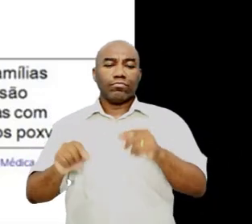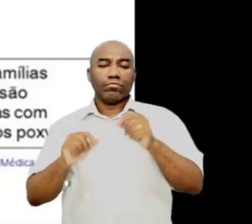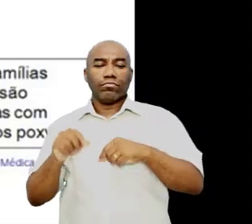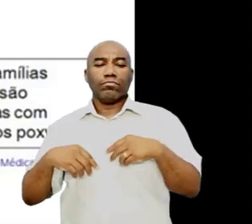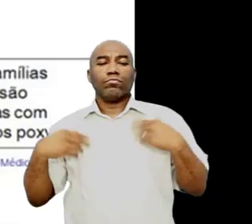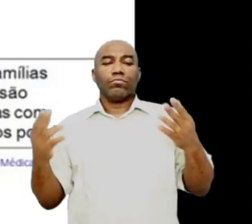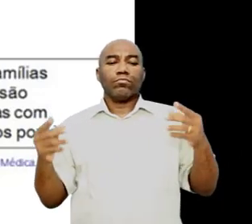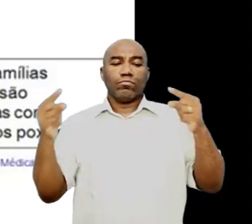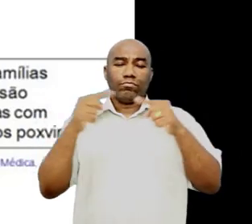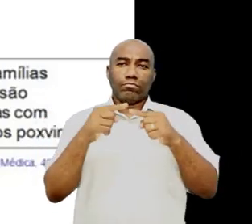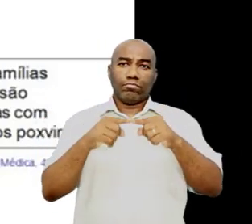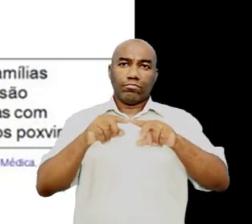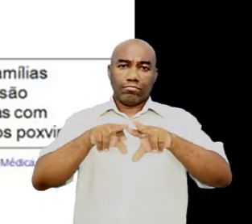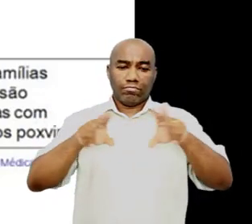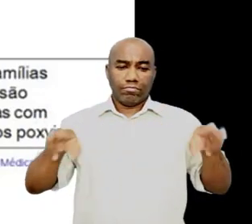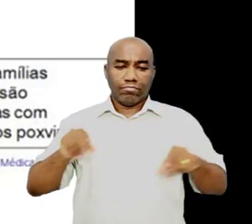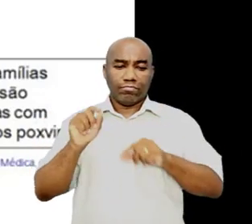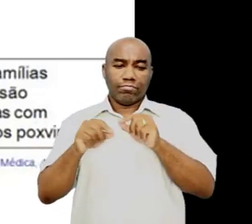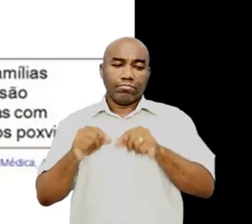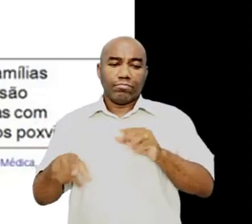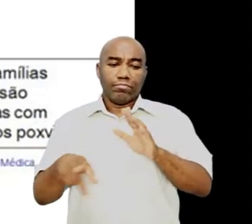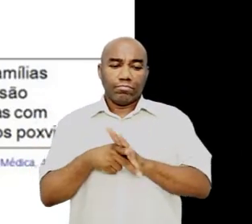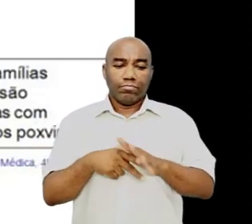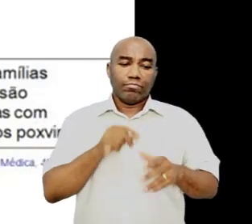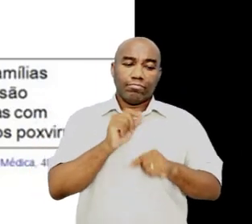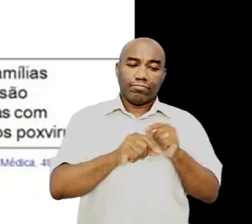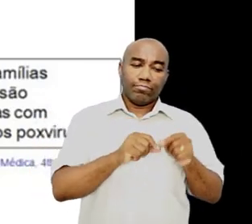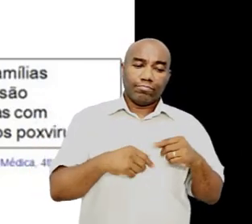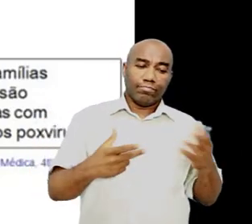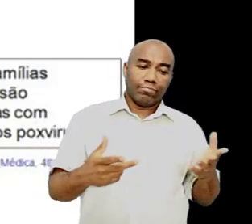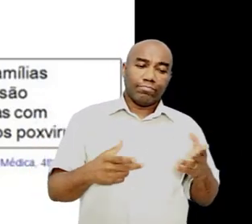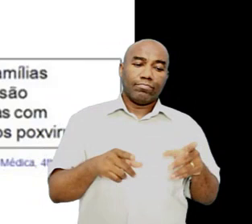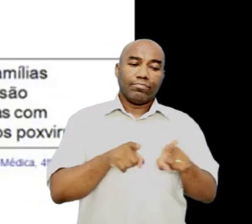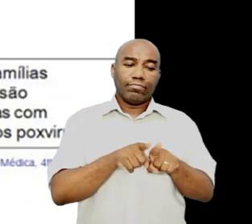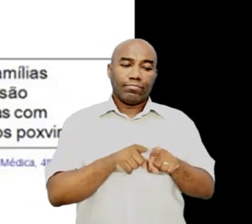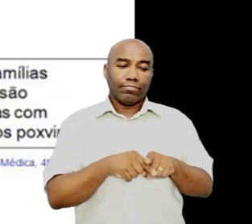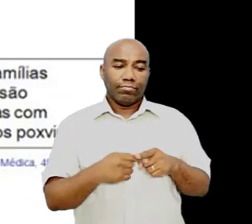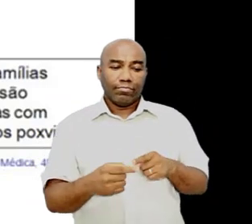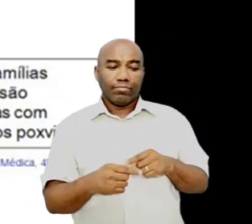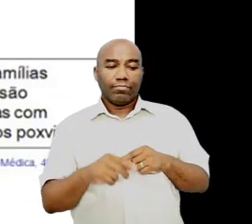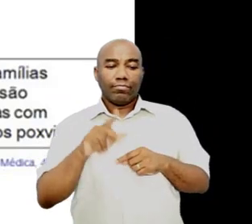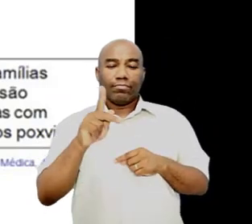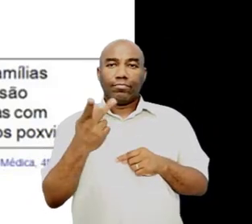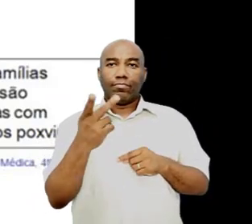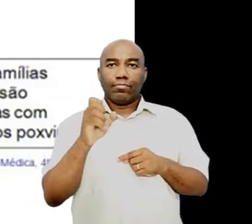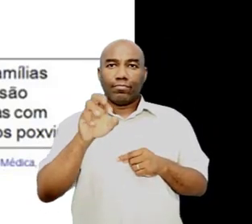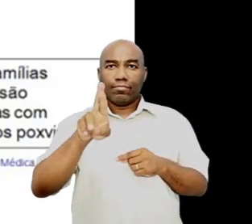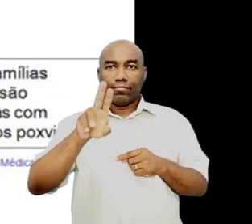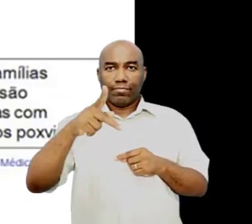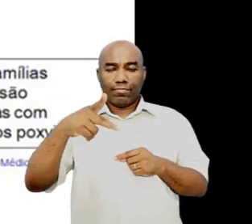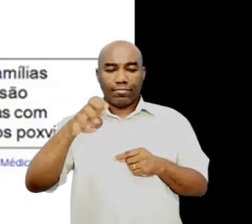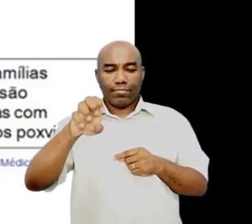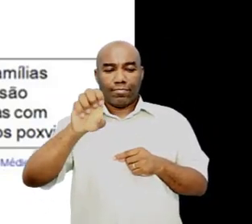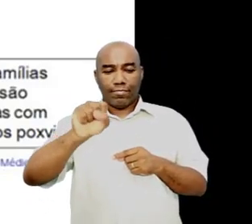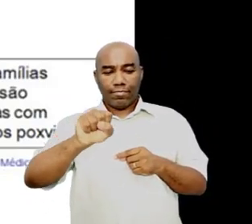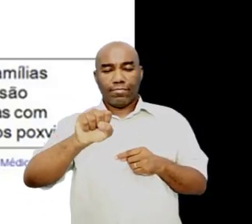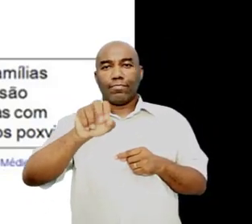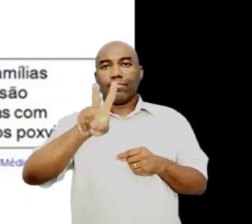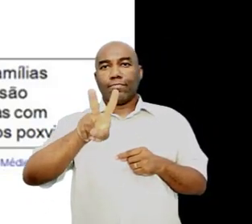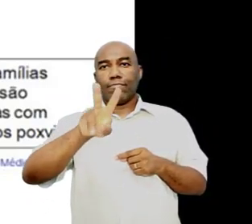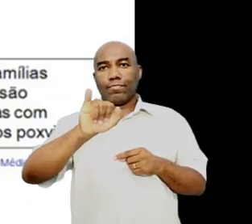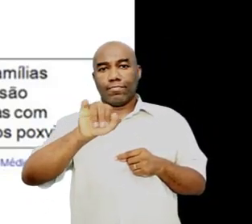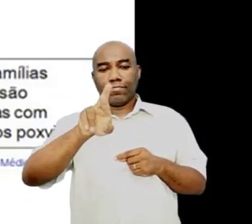você já sabe, herpes viride são os vírus relacionados a quê? Os vírus relacionados com a herpes.